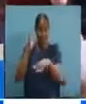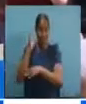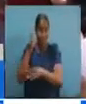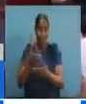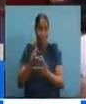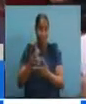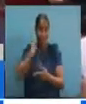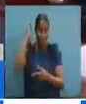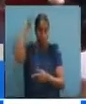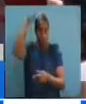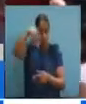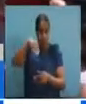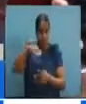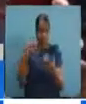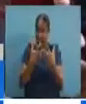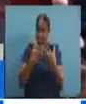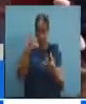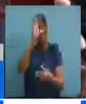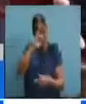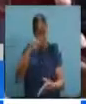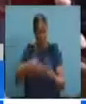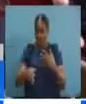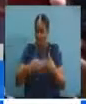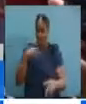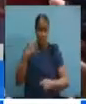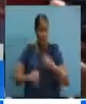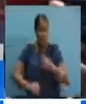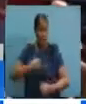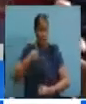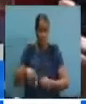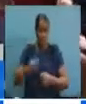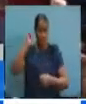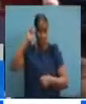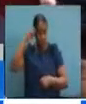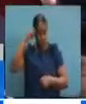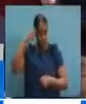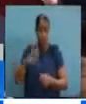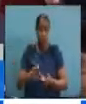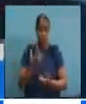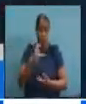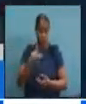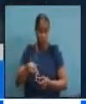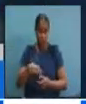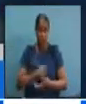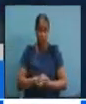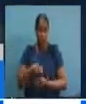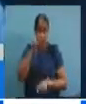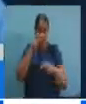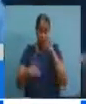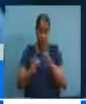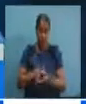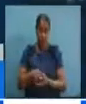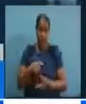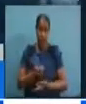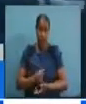Estado e sem qualquer tipo de manifestação que venha pôr em causa o destino deste povo. Umaru Sissoko